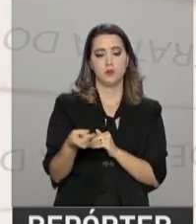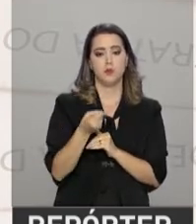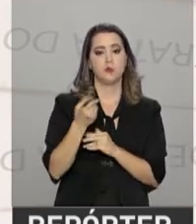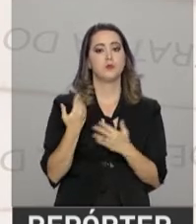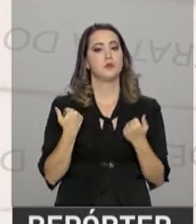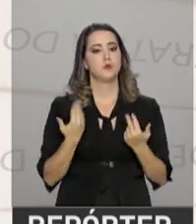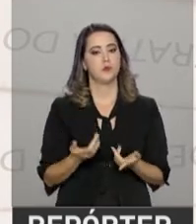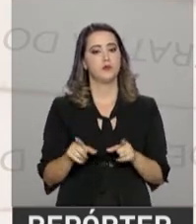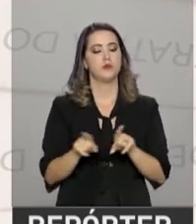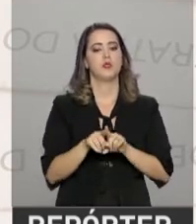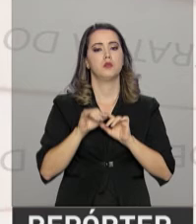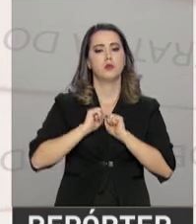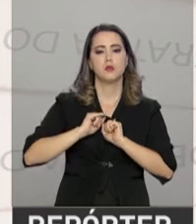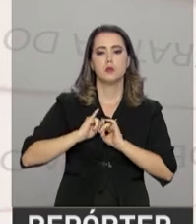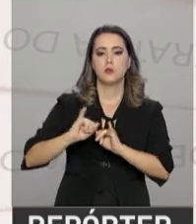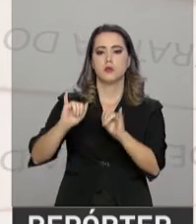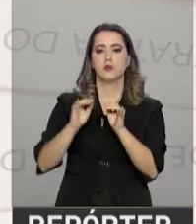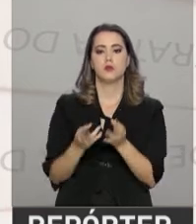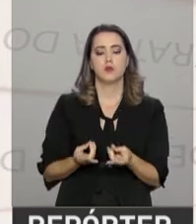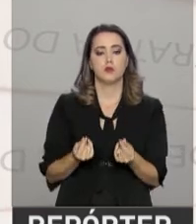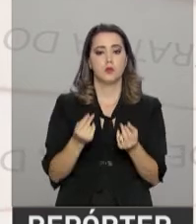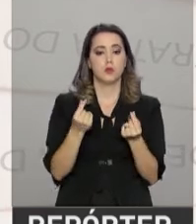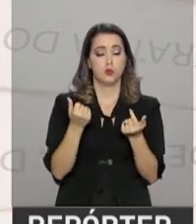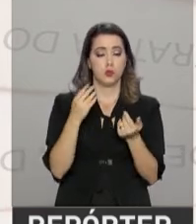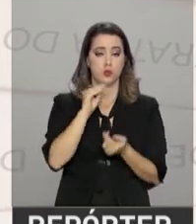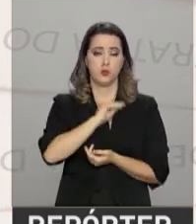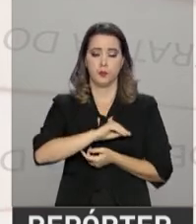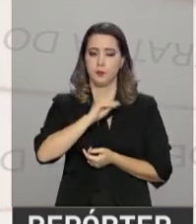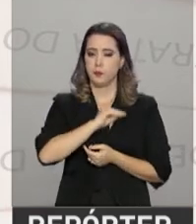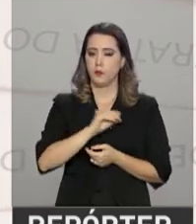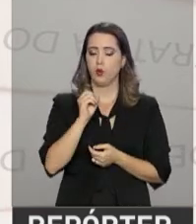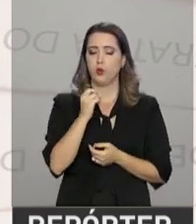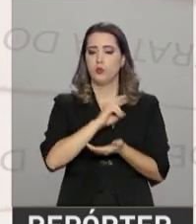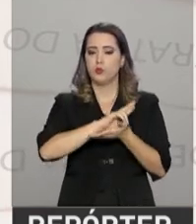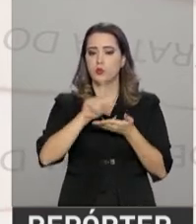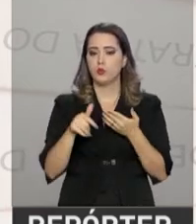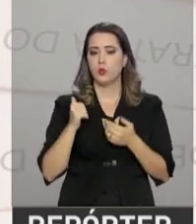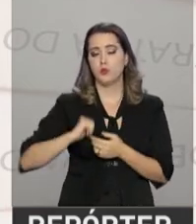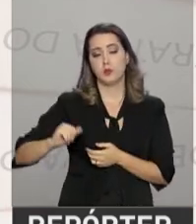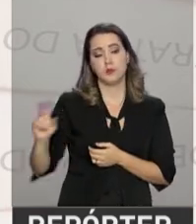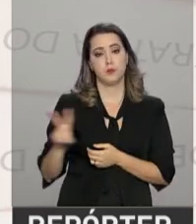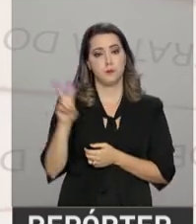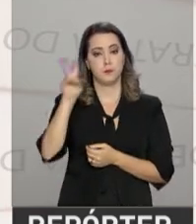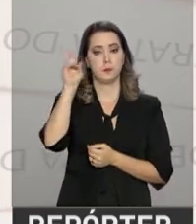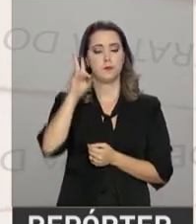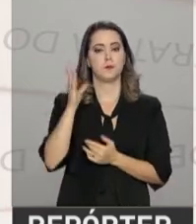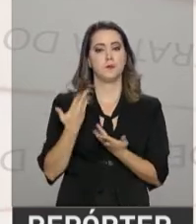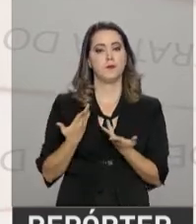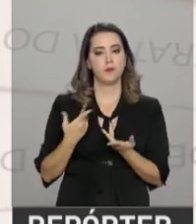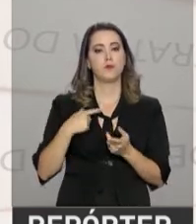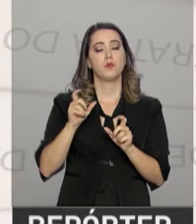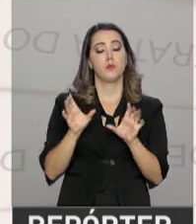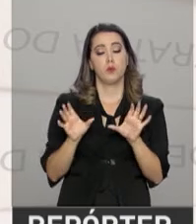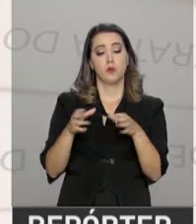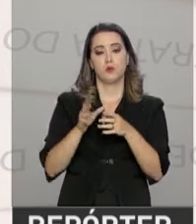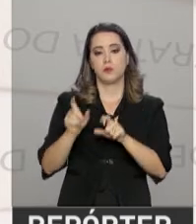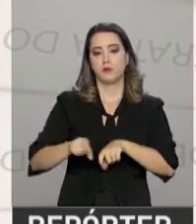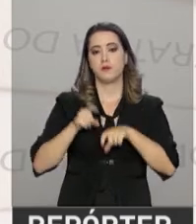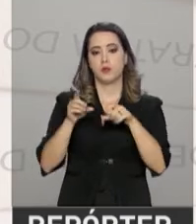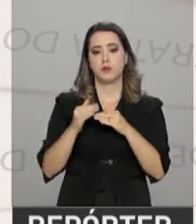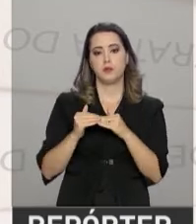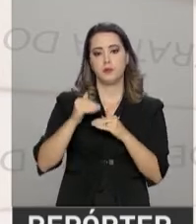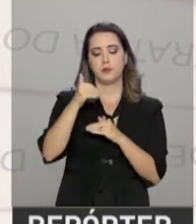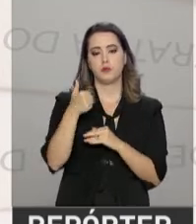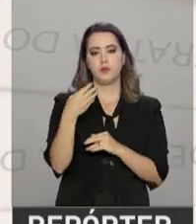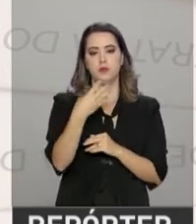também deve declarar quem teve ganho de capital operações em bolsas de valores produtores rurais com renda bruta de mais